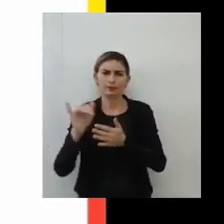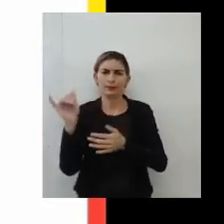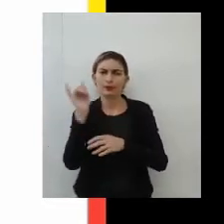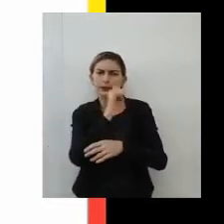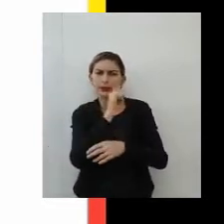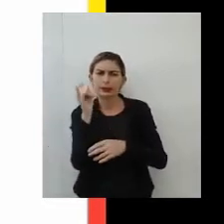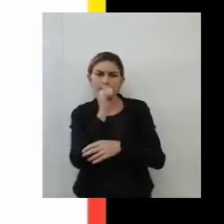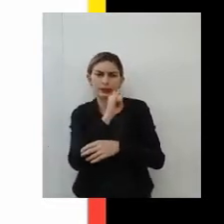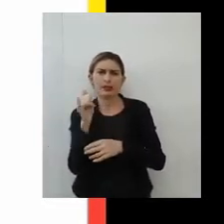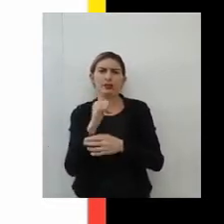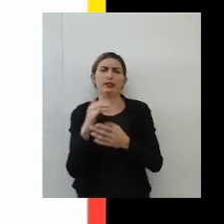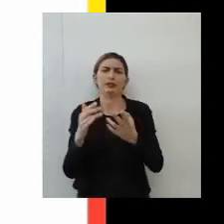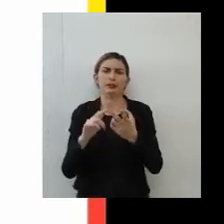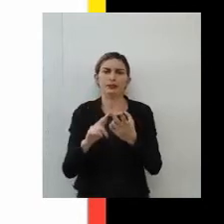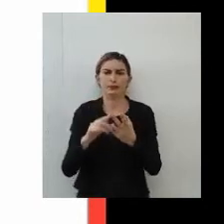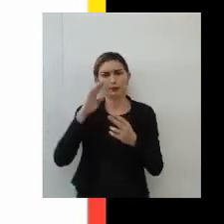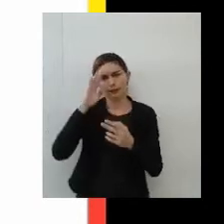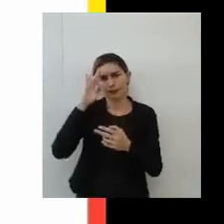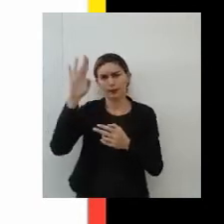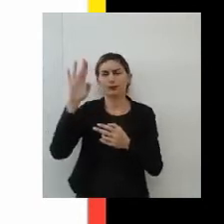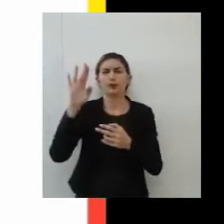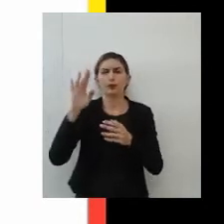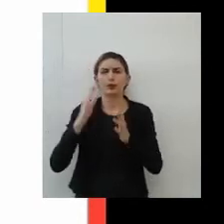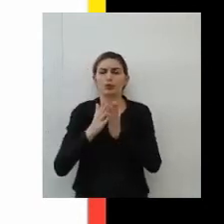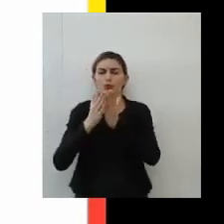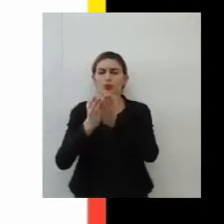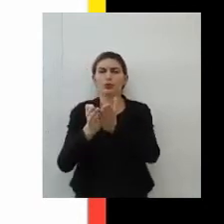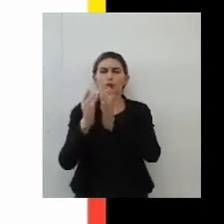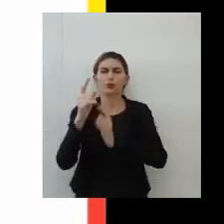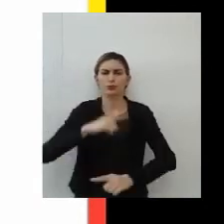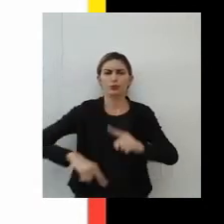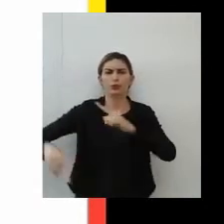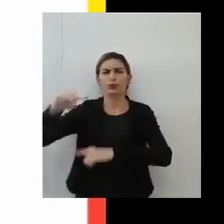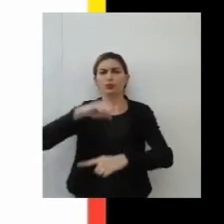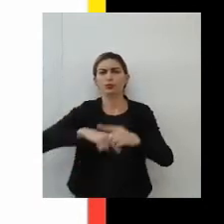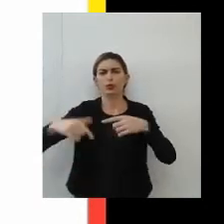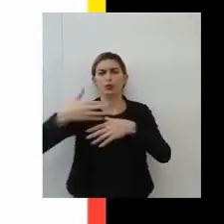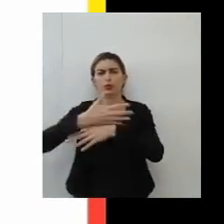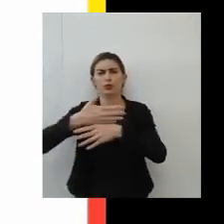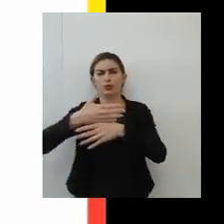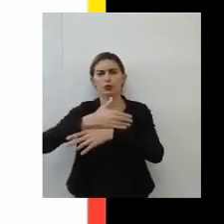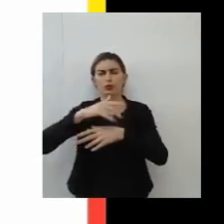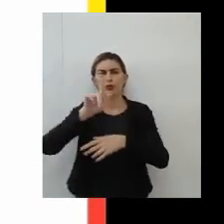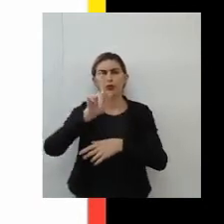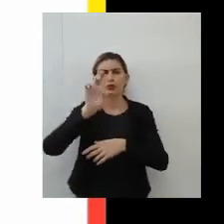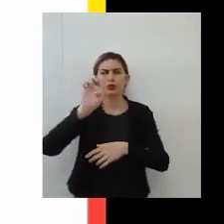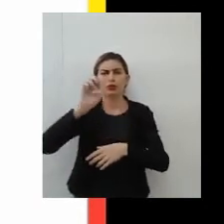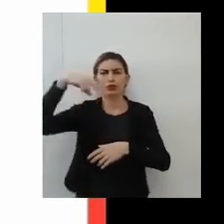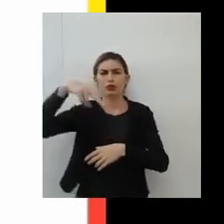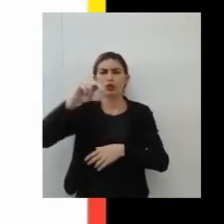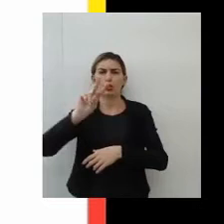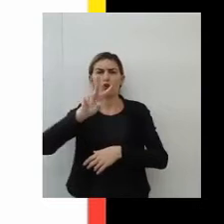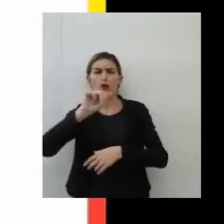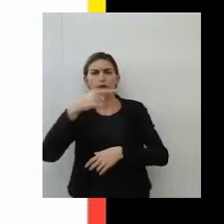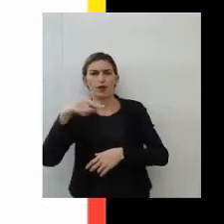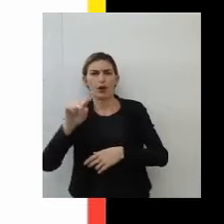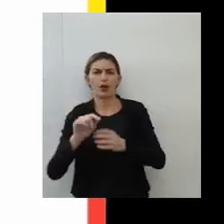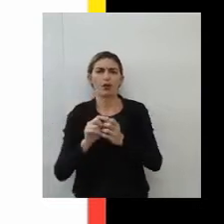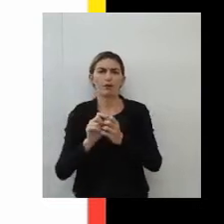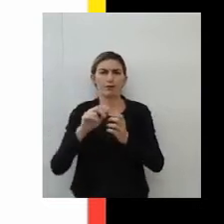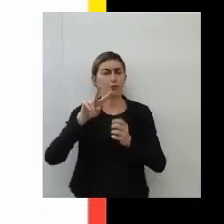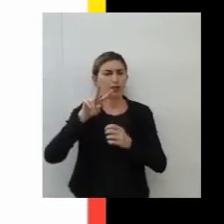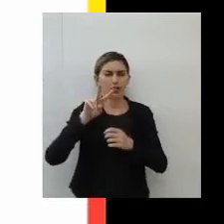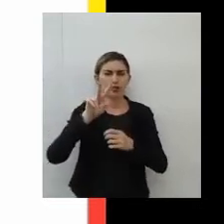Itálica, principalmente nos portos dominados pela cidade de Gênova, que era um